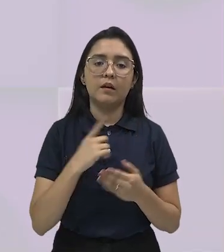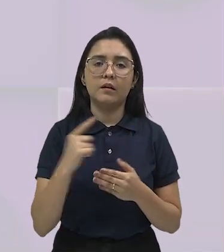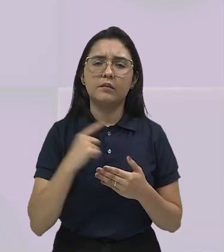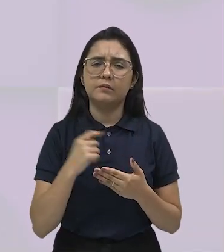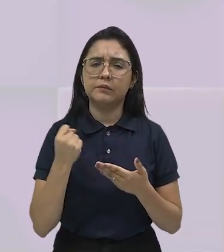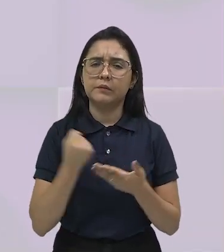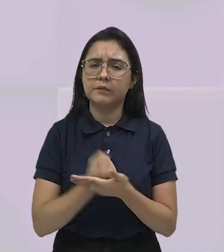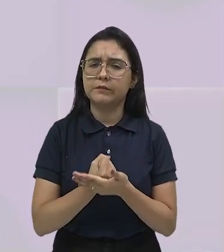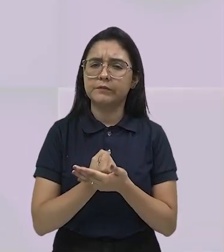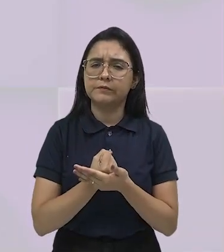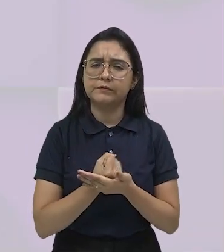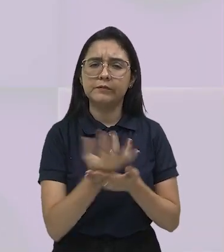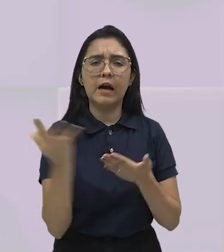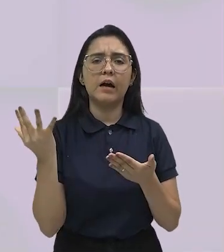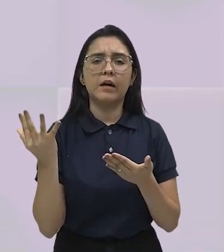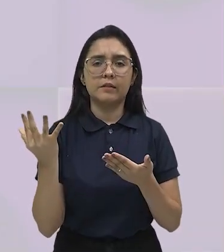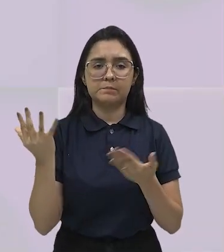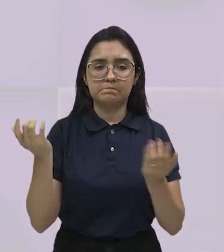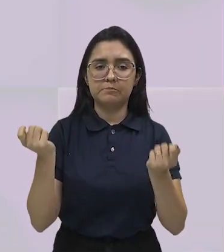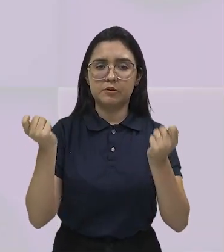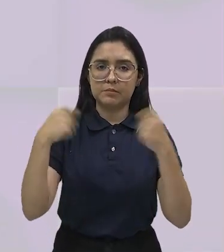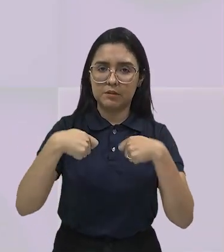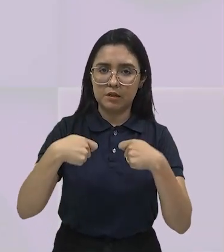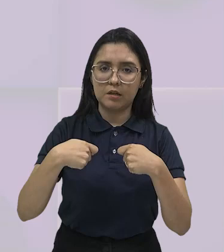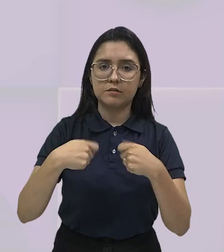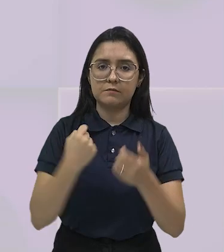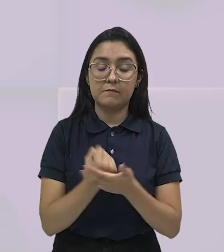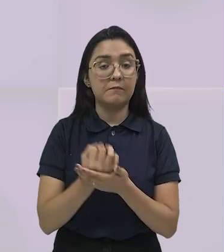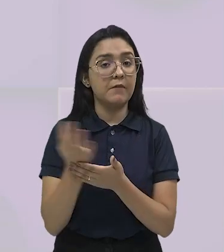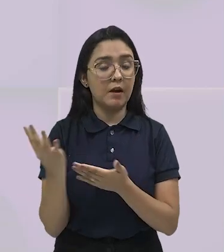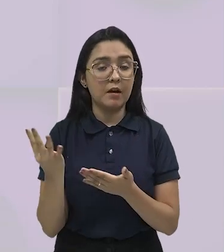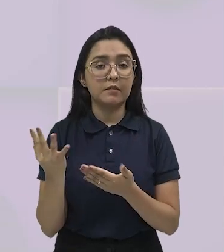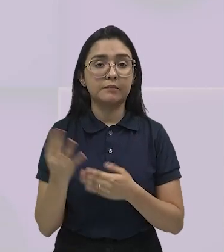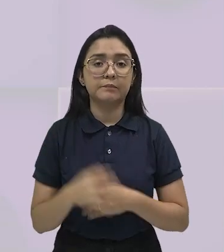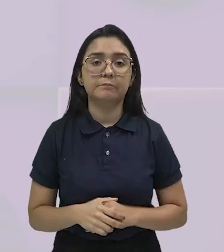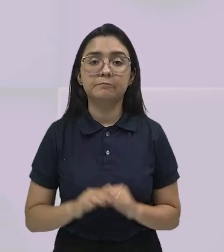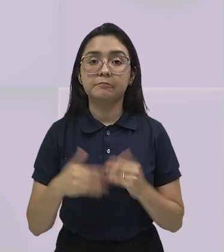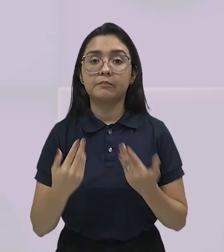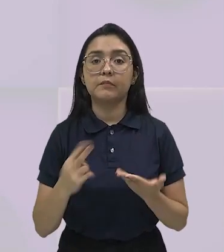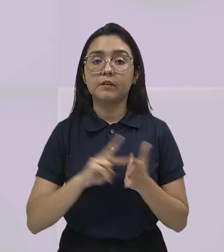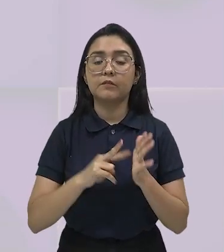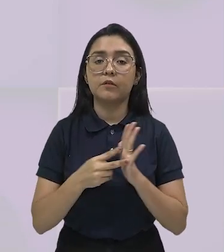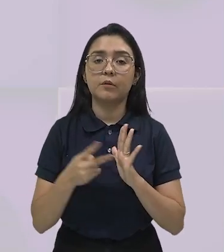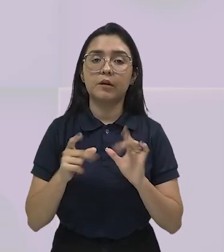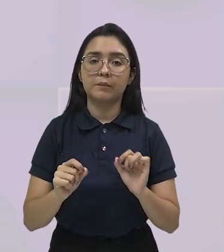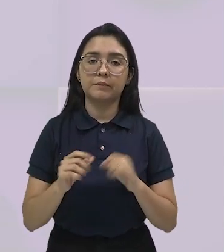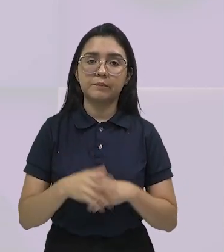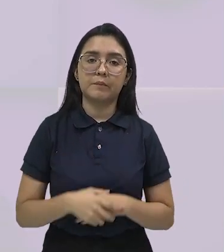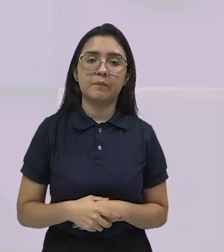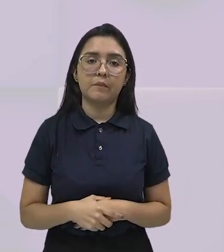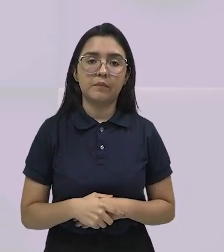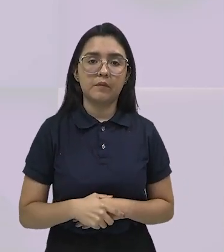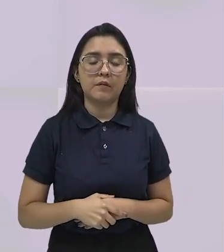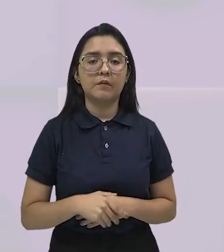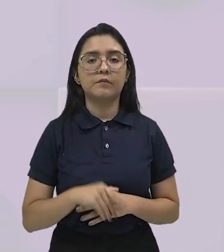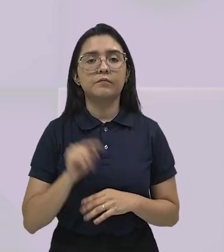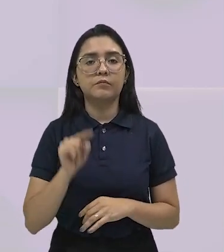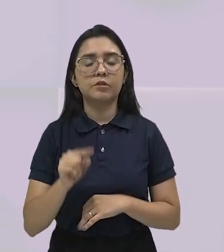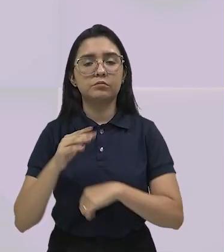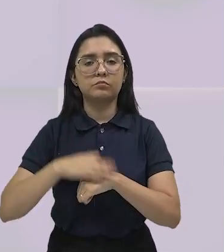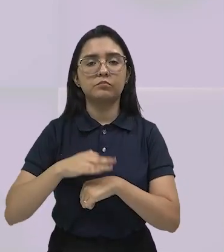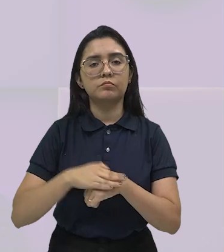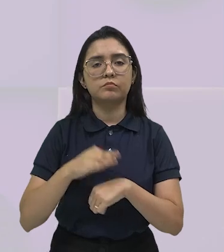dar uma árvore enorme de possibilidades. Quer dizer, nada mais do que você buscar por